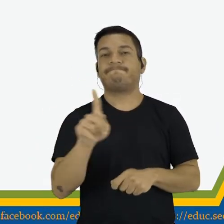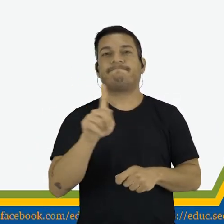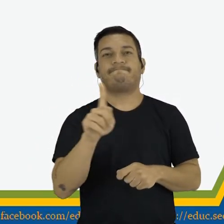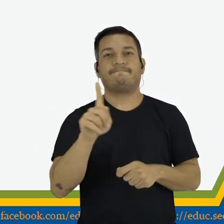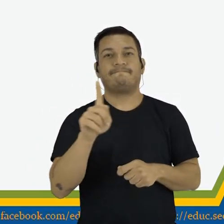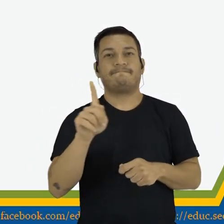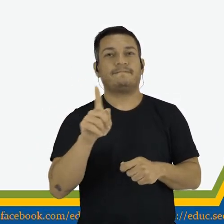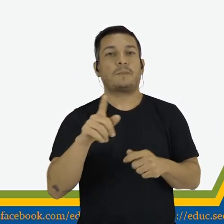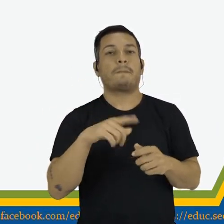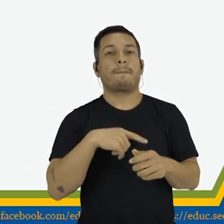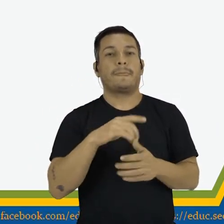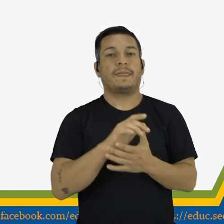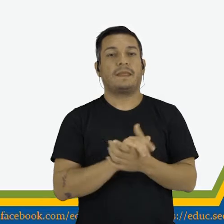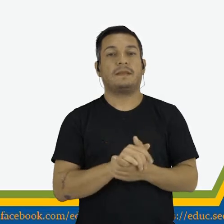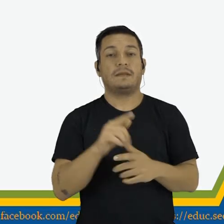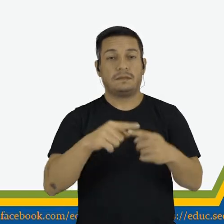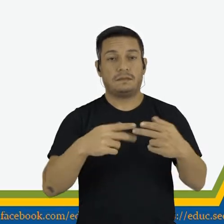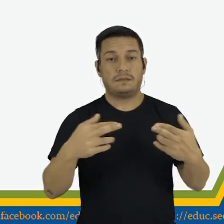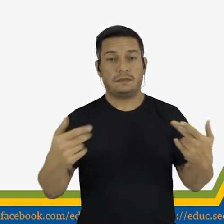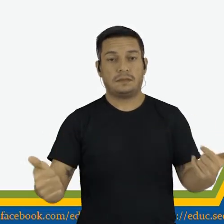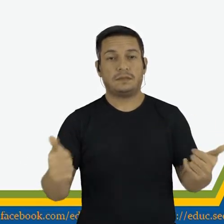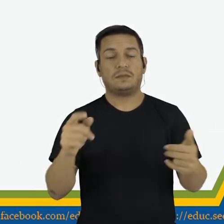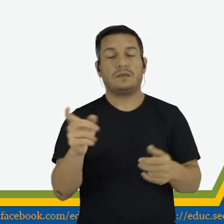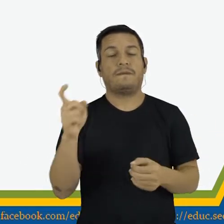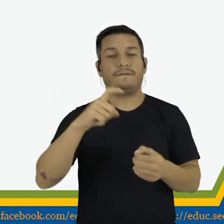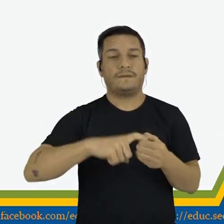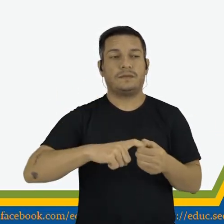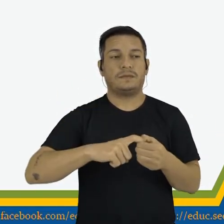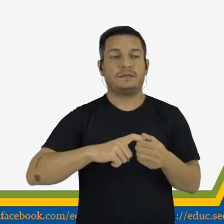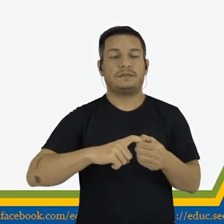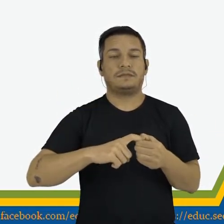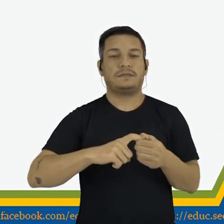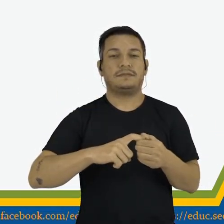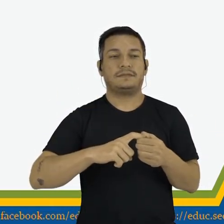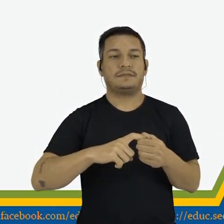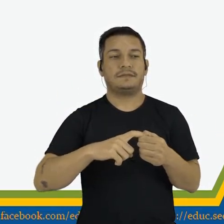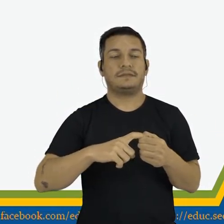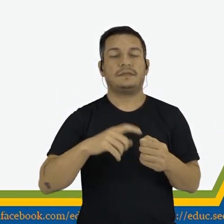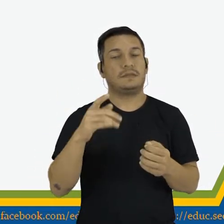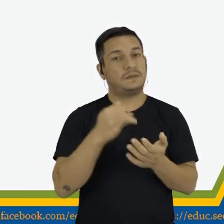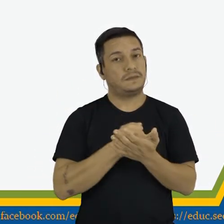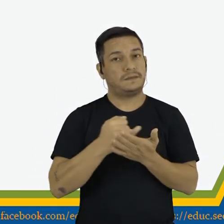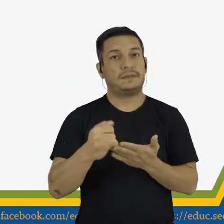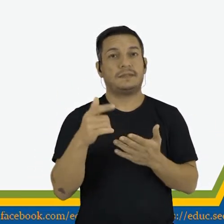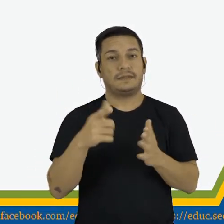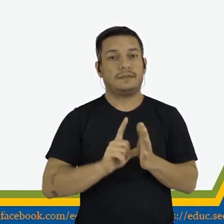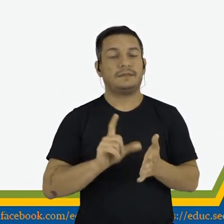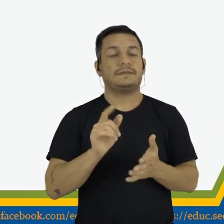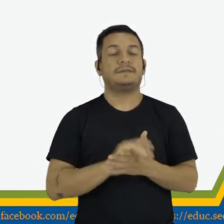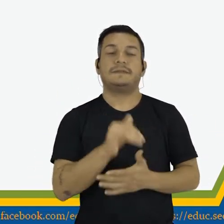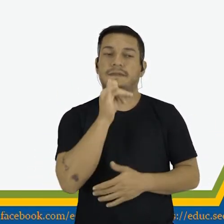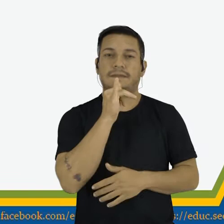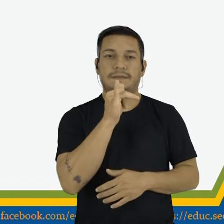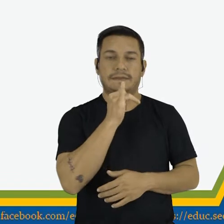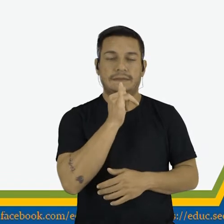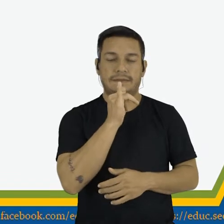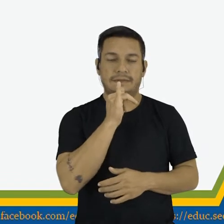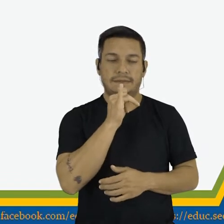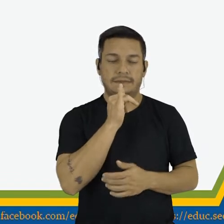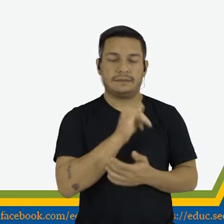possível que esse material ele volte a seu estágio inicial. Um exemplo